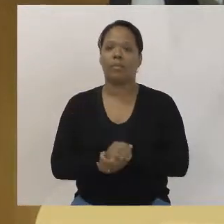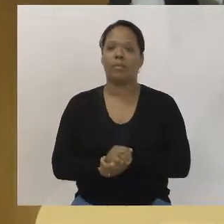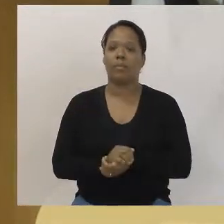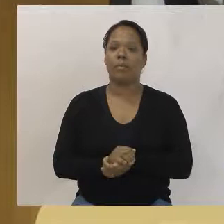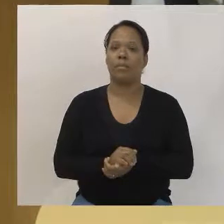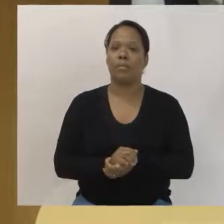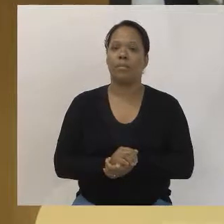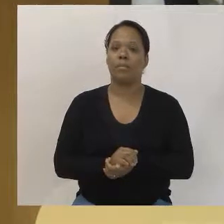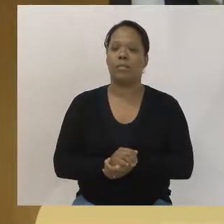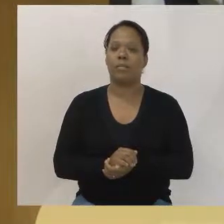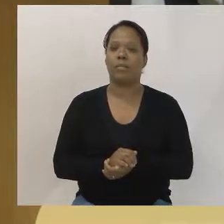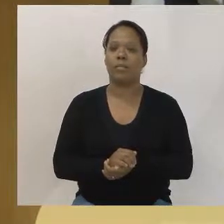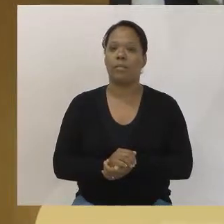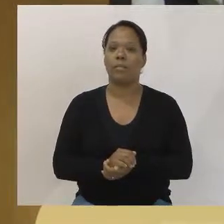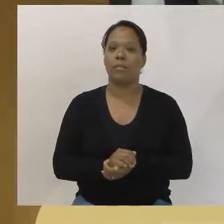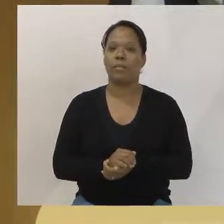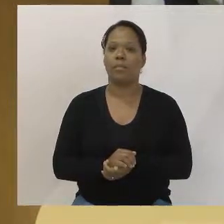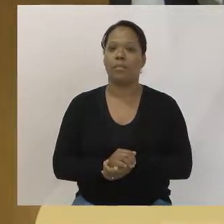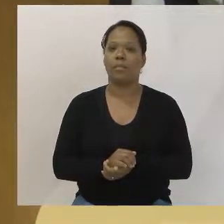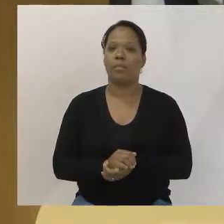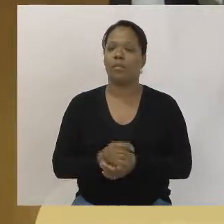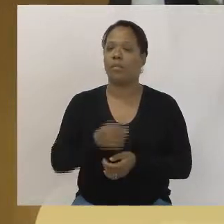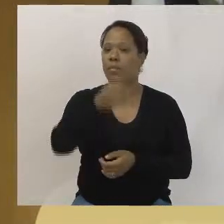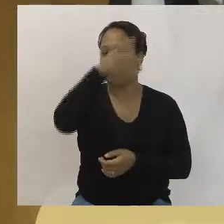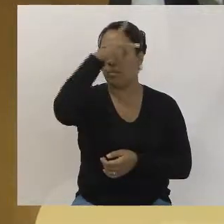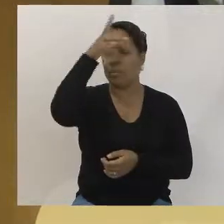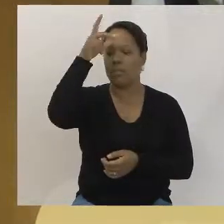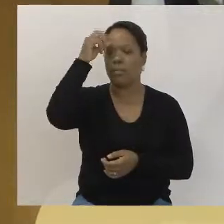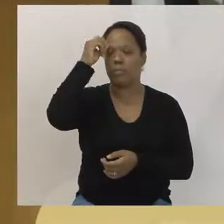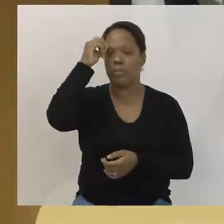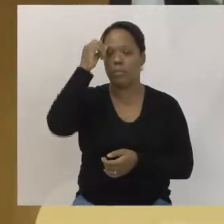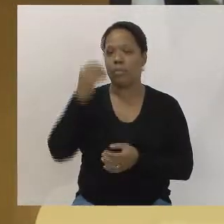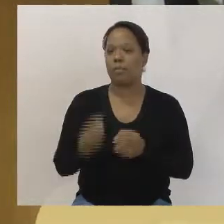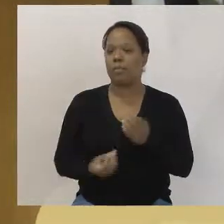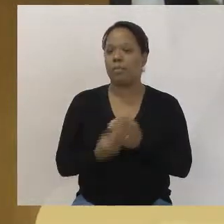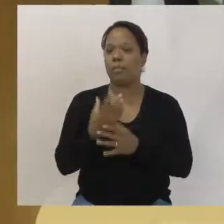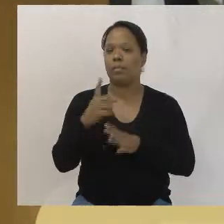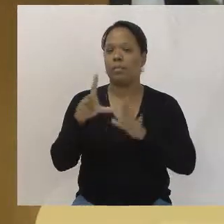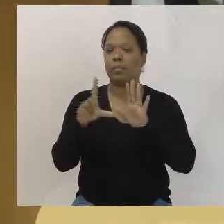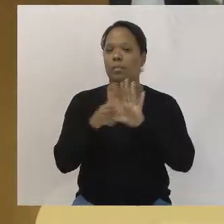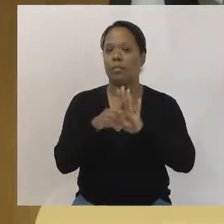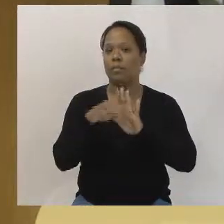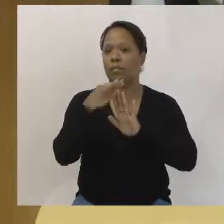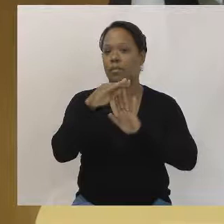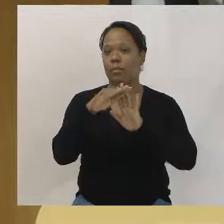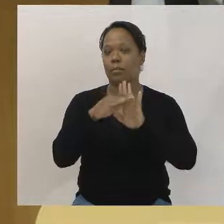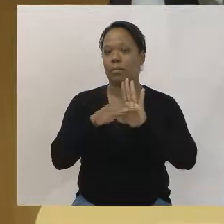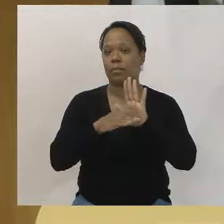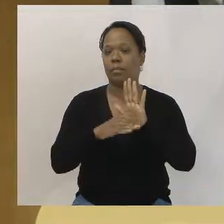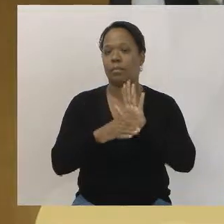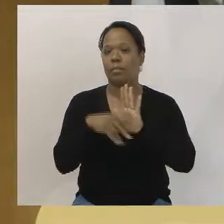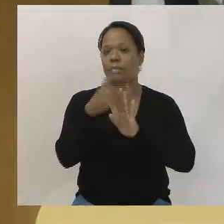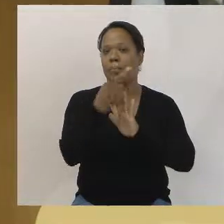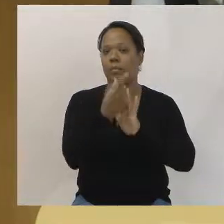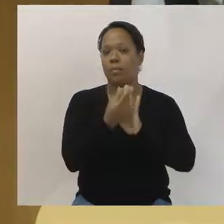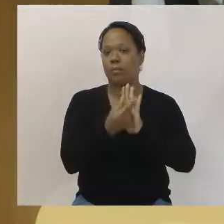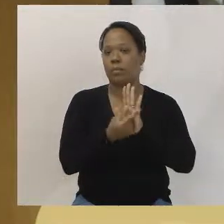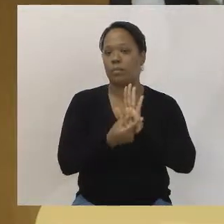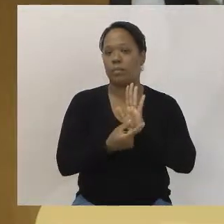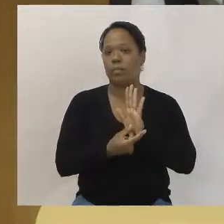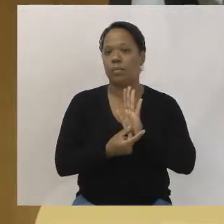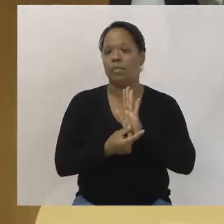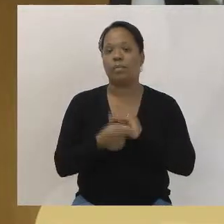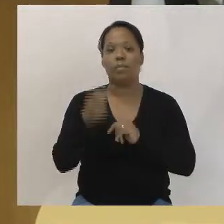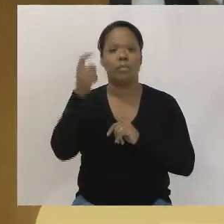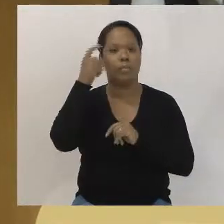adicionais a prefeitura elaborar essa lei em seu planejamento orçamentário deve levar em consideração